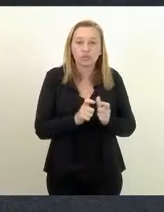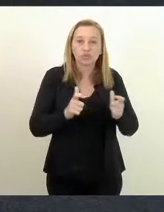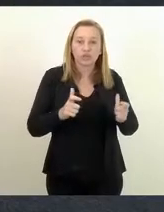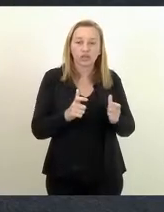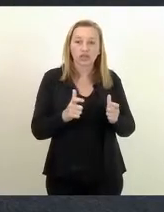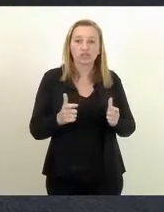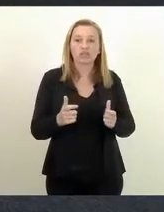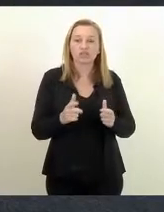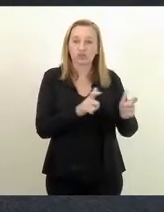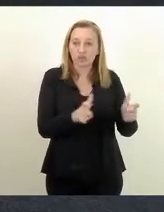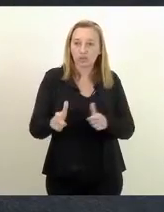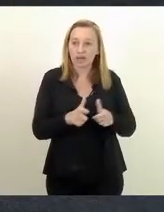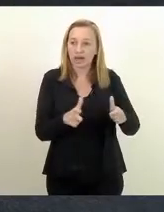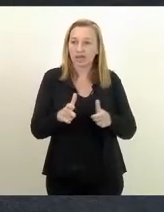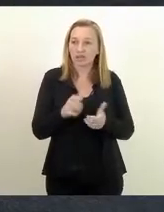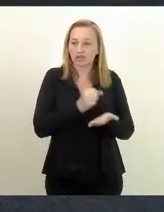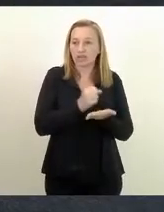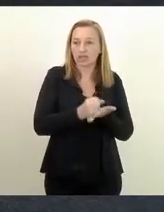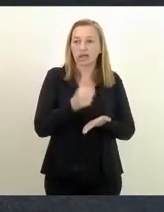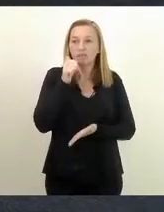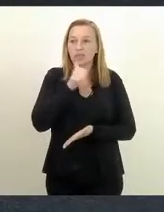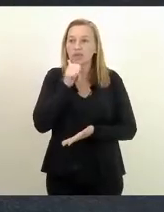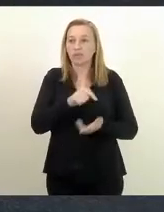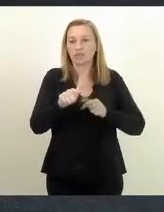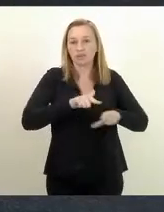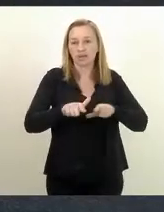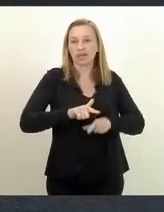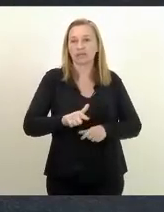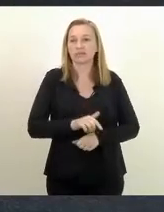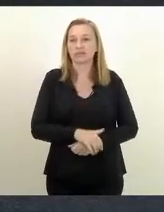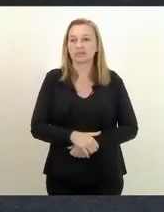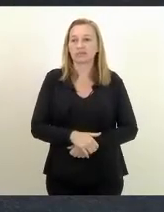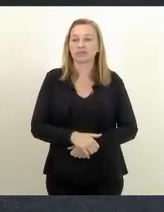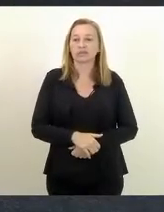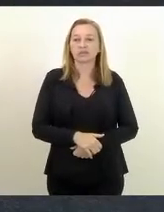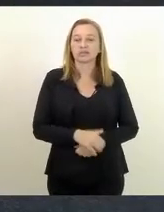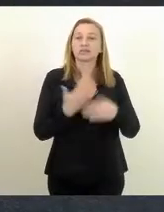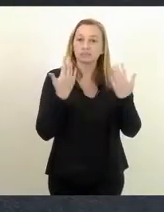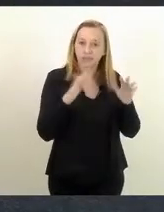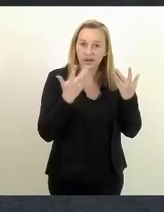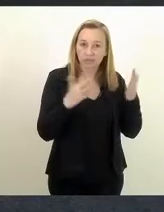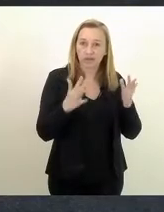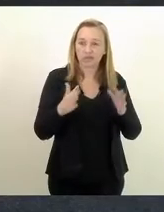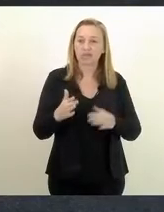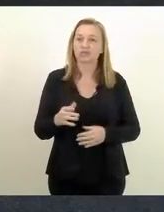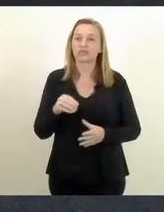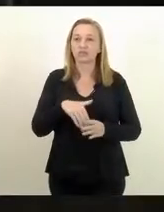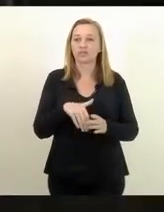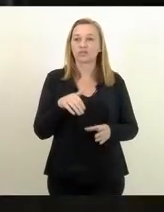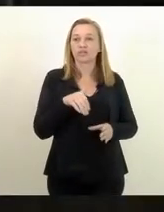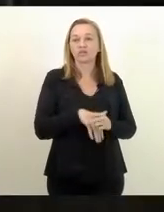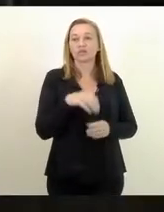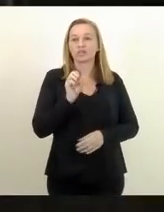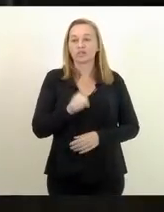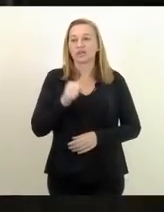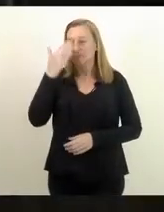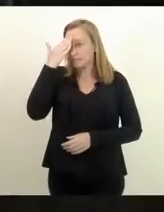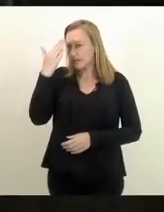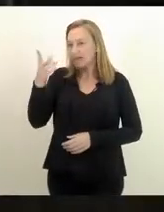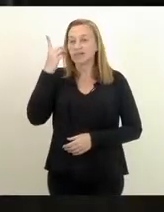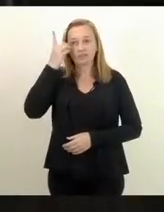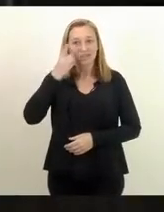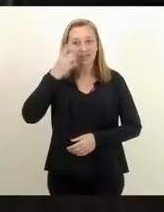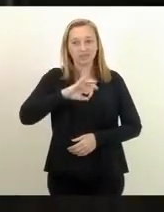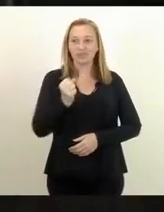vagas através das empresas prestadoras de serviço no governo do Estado. Parabéns, voto favorável. Obrigada, deputada Marta